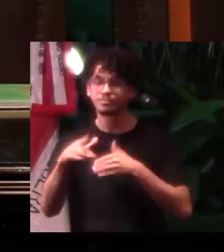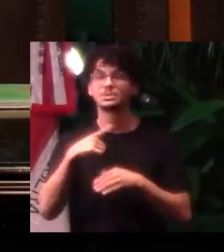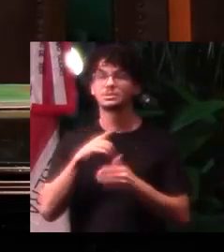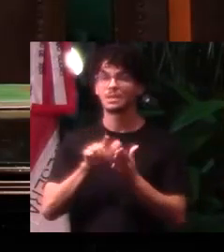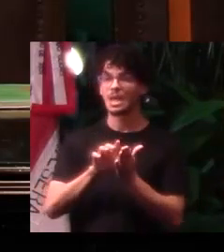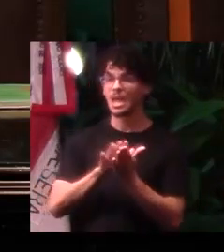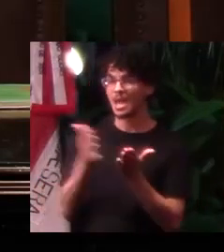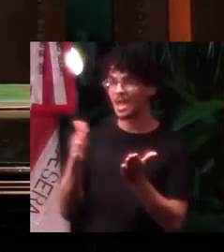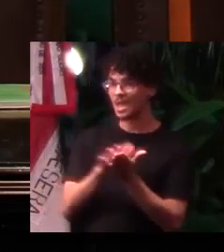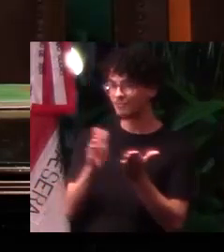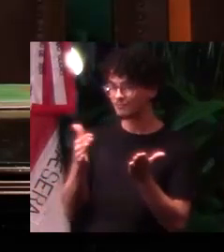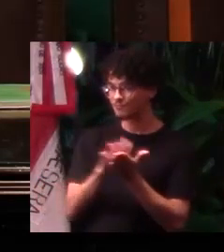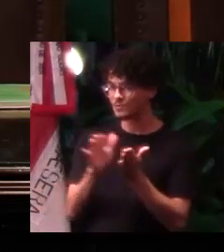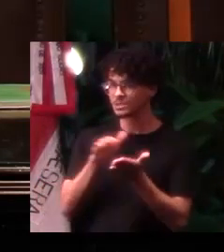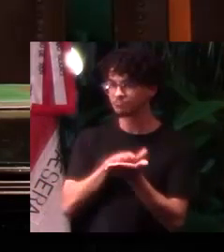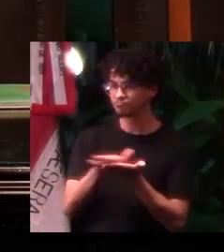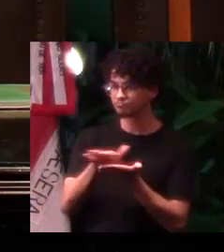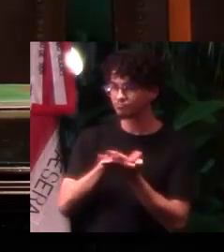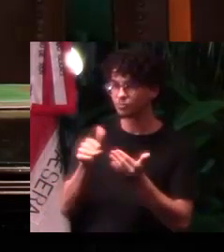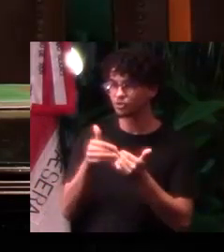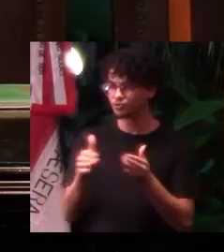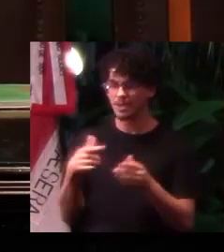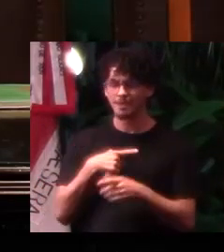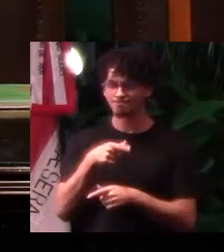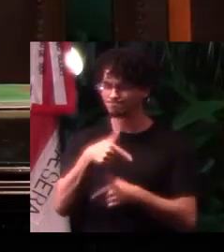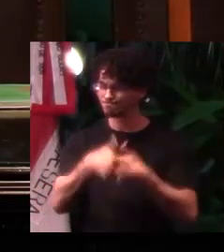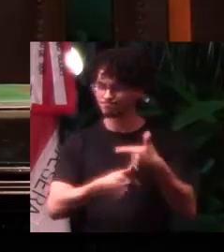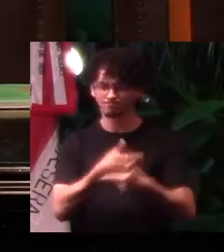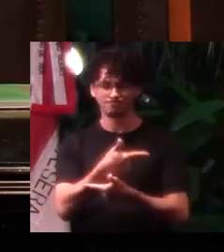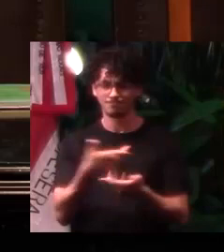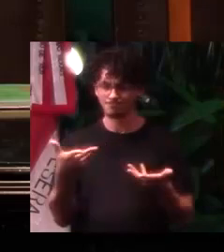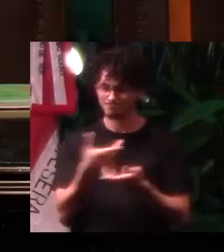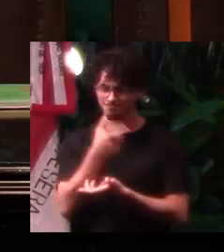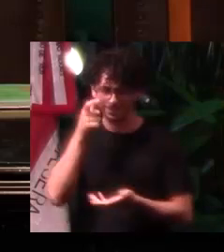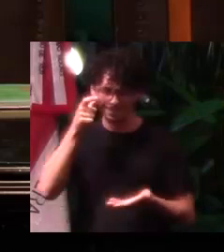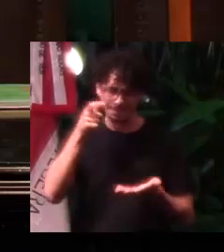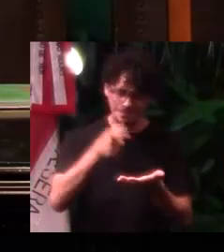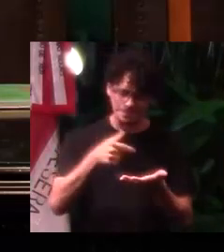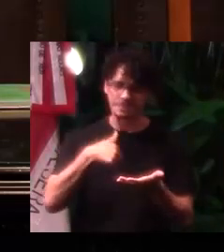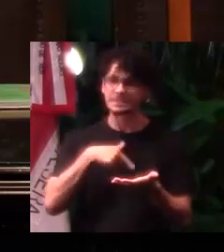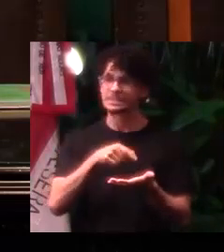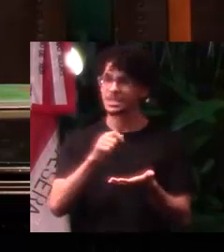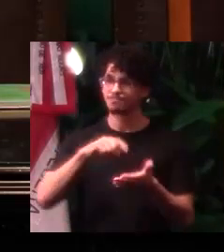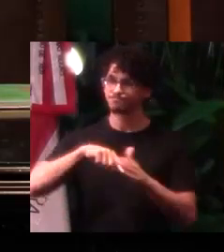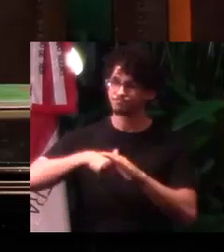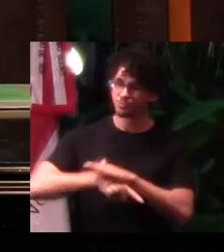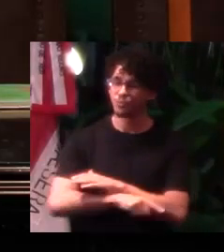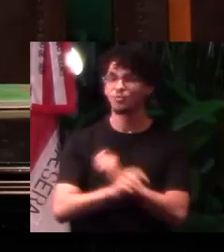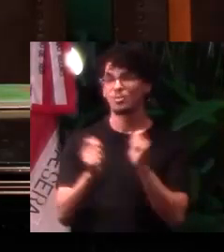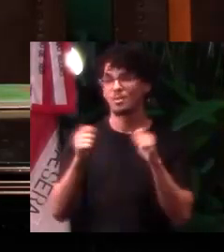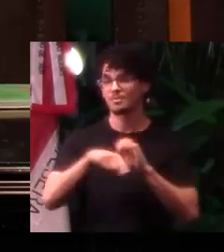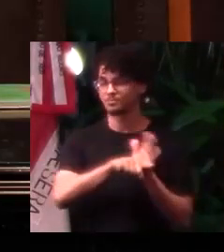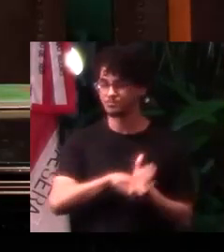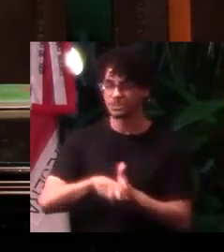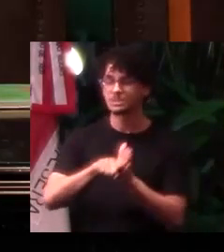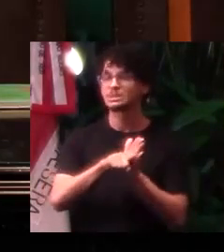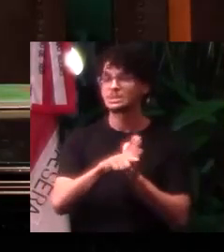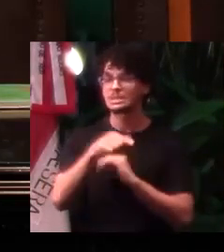que realmente é um trabalho muito interessante, extenso, amplo, que vai